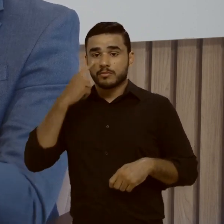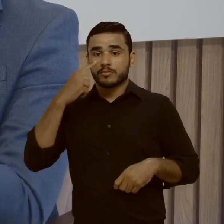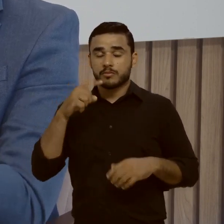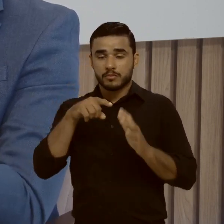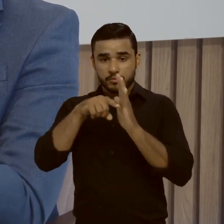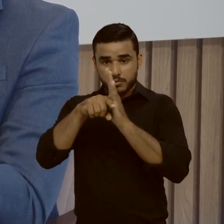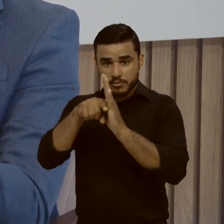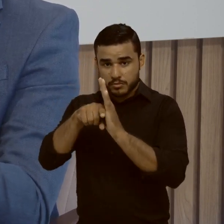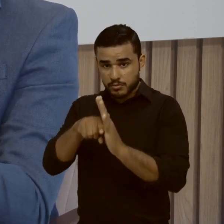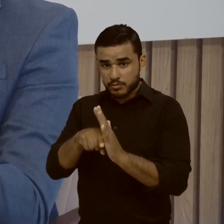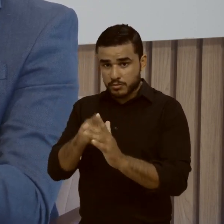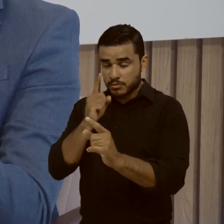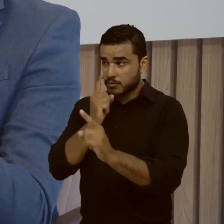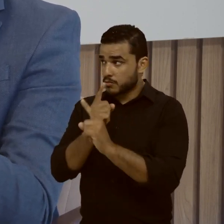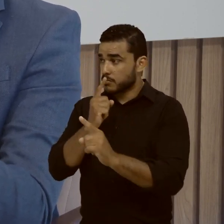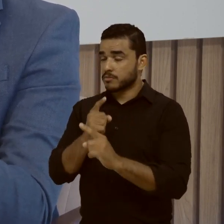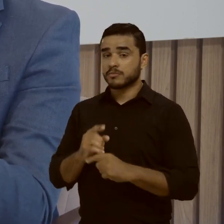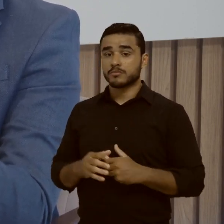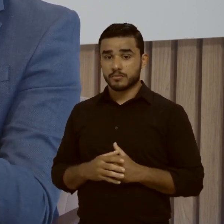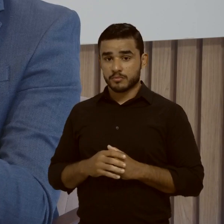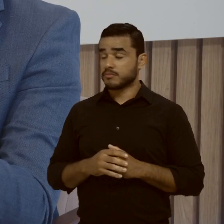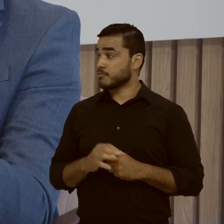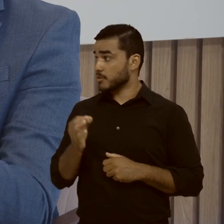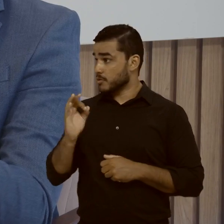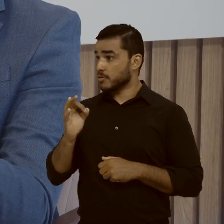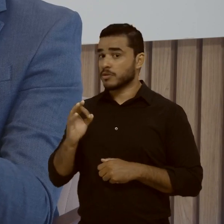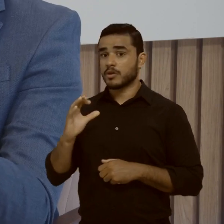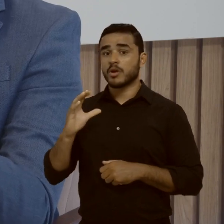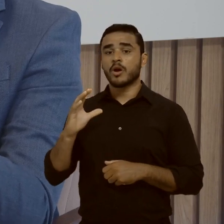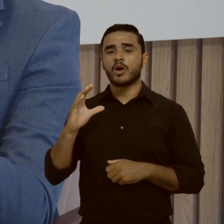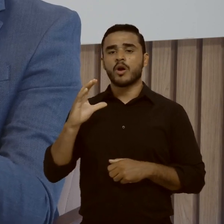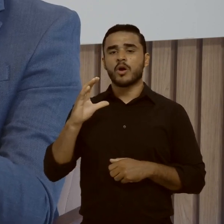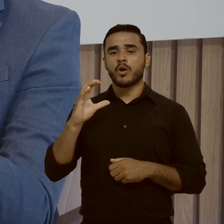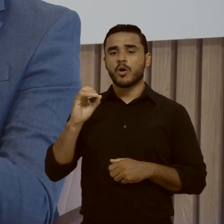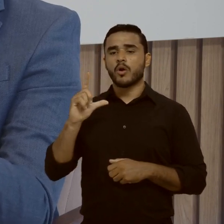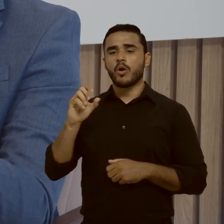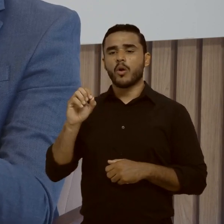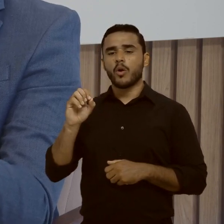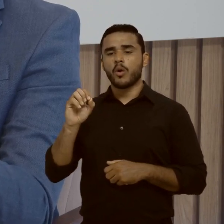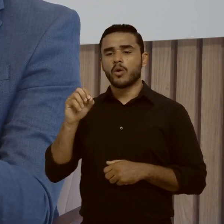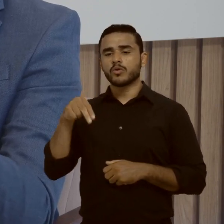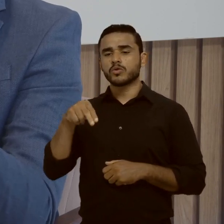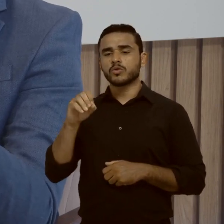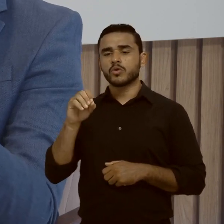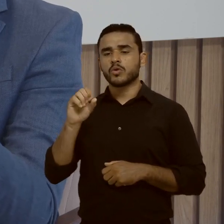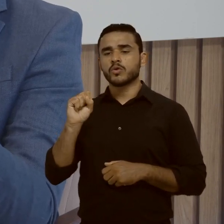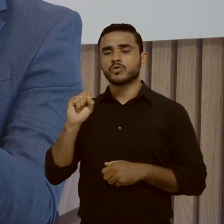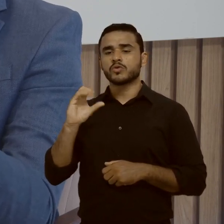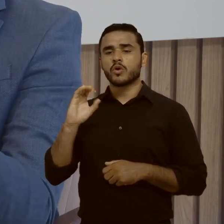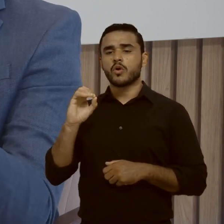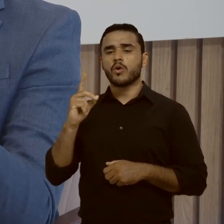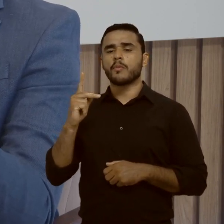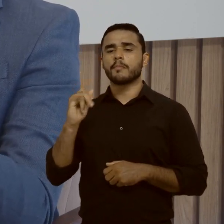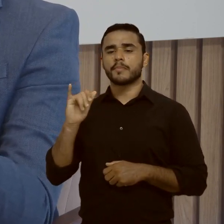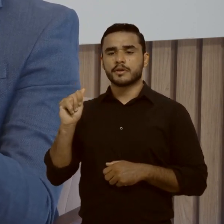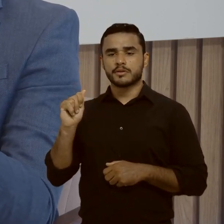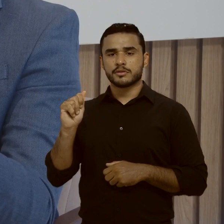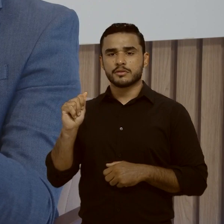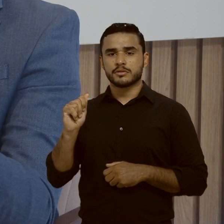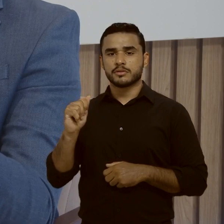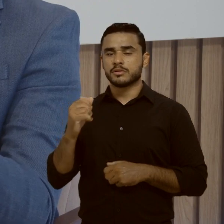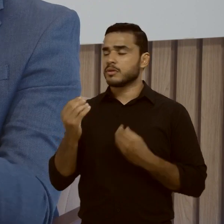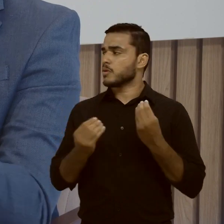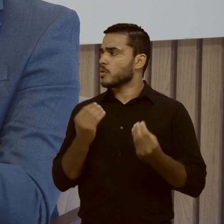exame diagnóstico, tá? Como você falou, a colonoscopia ela é um exame de difícil adesão. Além de ter o tabu pela maneira que o